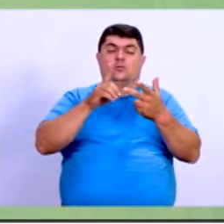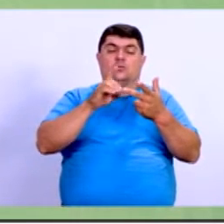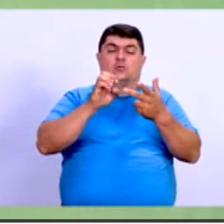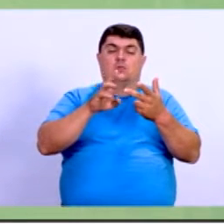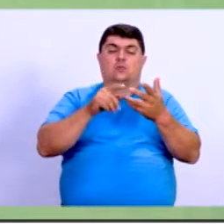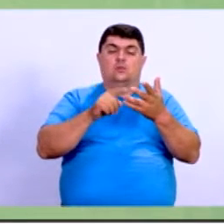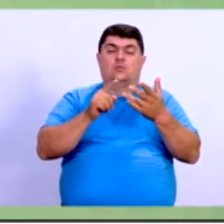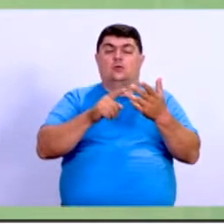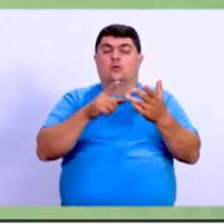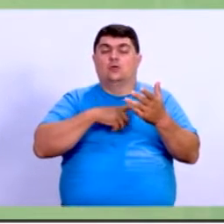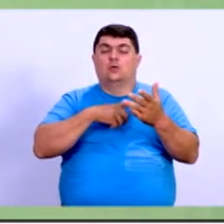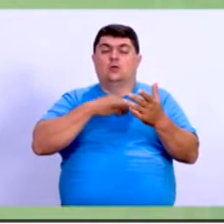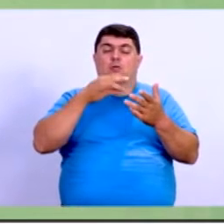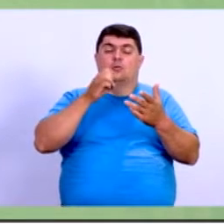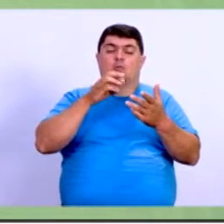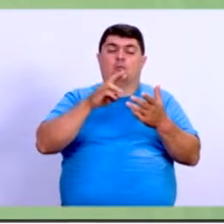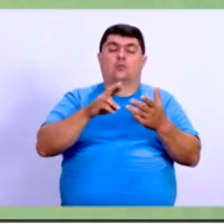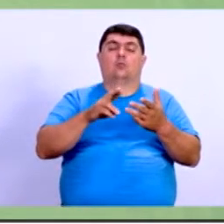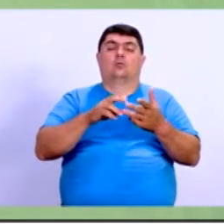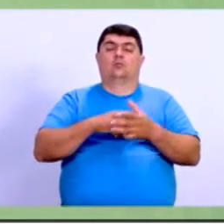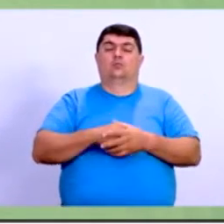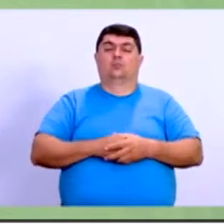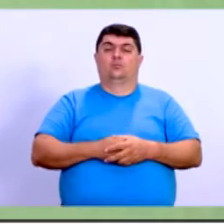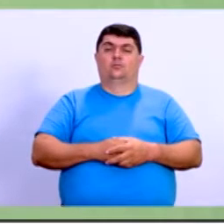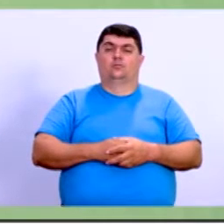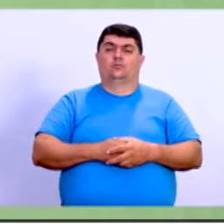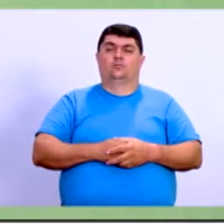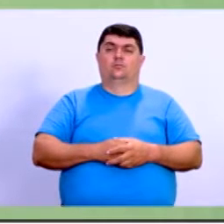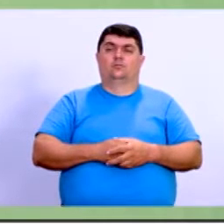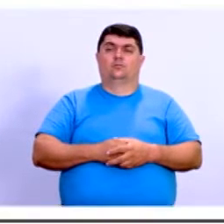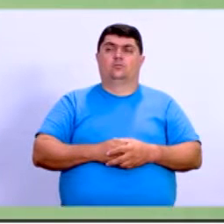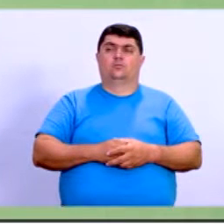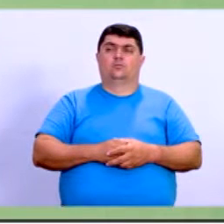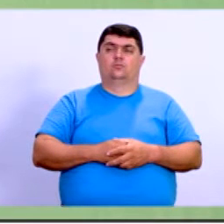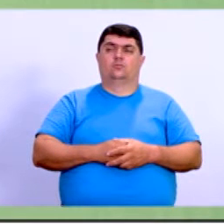diagramas de classe e crio os diagramas de sequência.